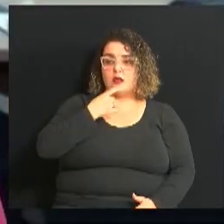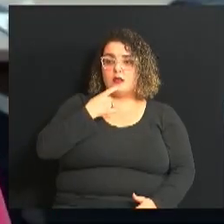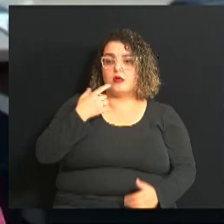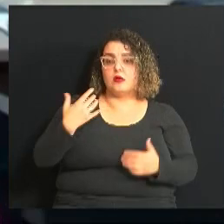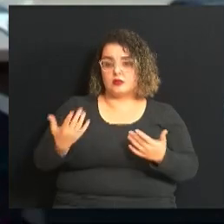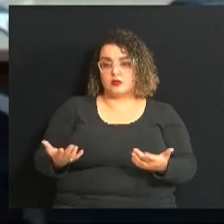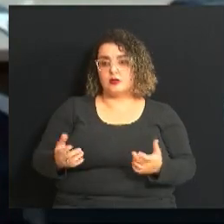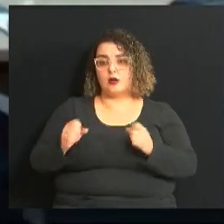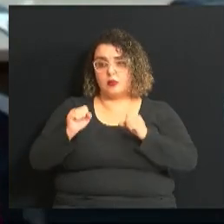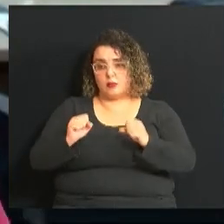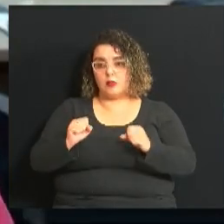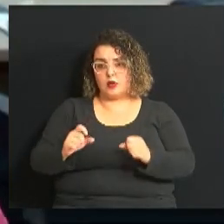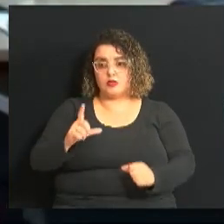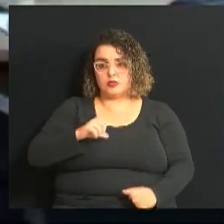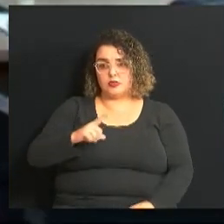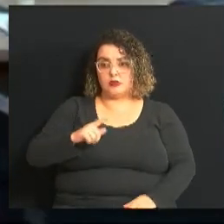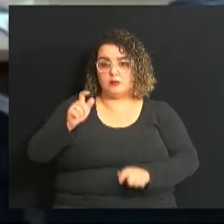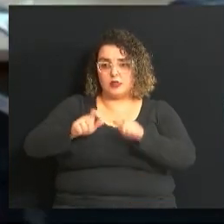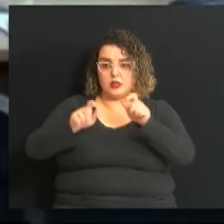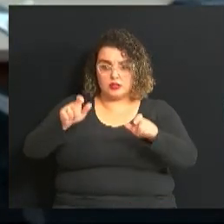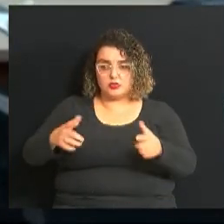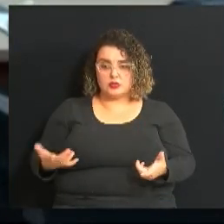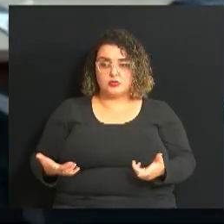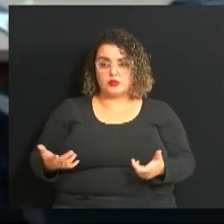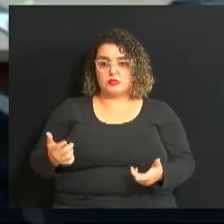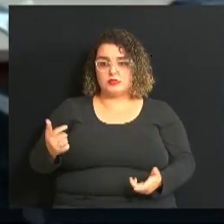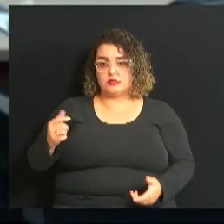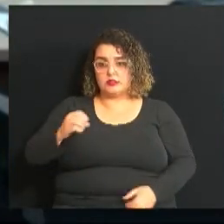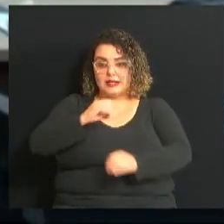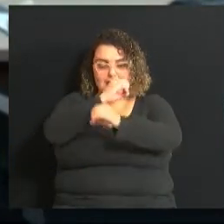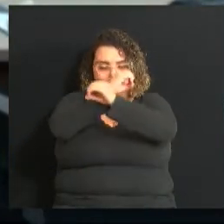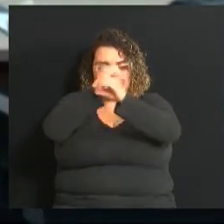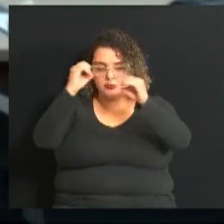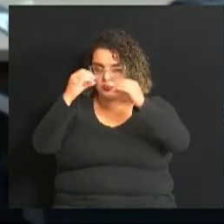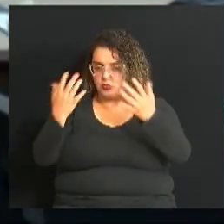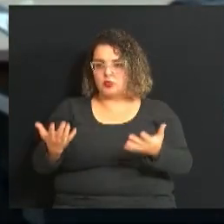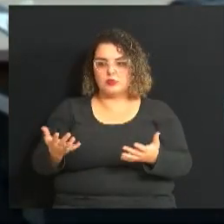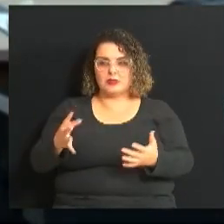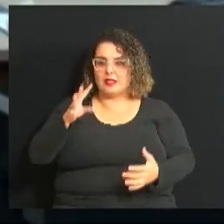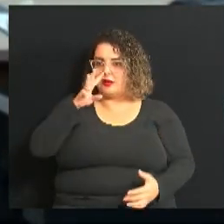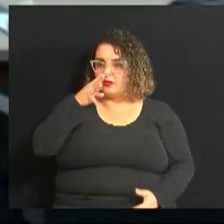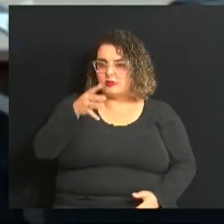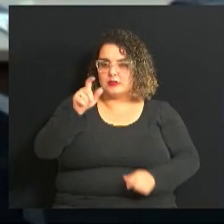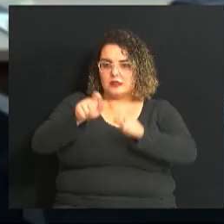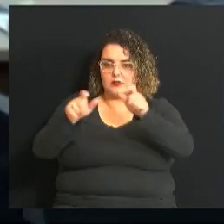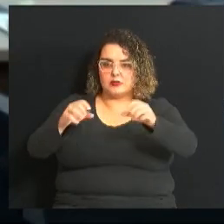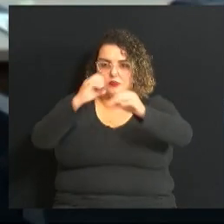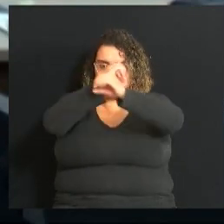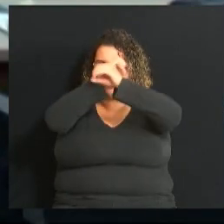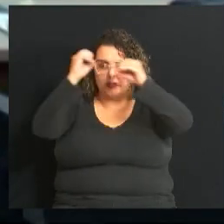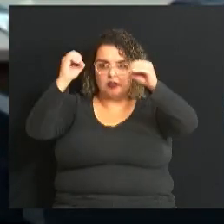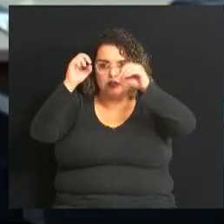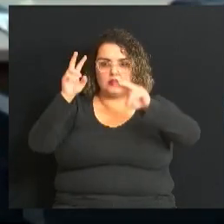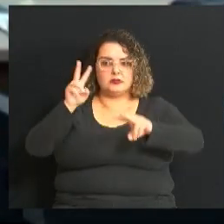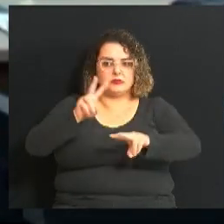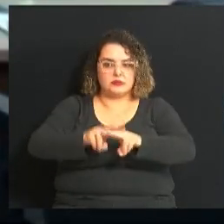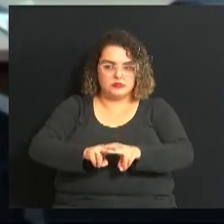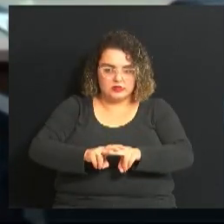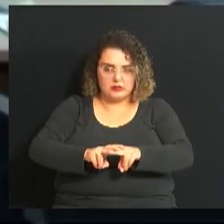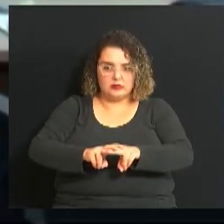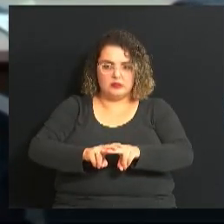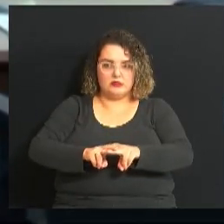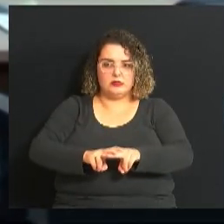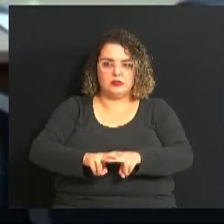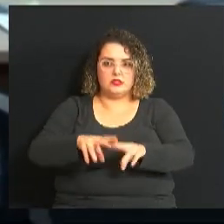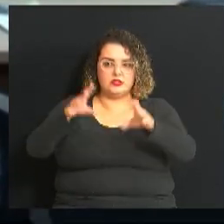isso pode colocar cada vez mais pessoas inocentes acusar cada as pessoas inocentes né Principalmente a questão da prisão e